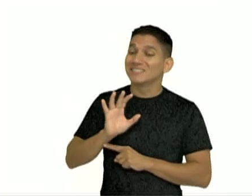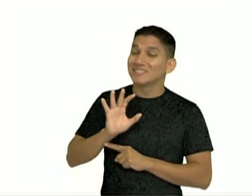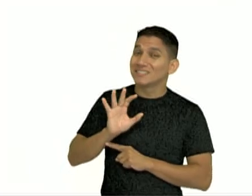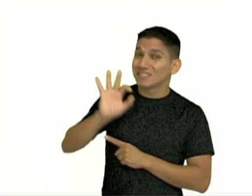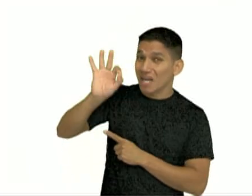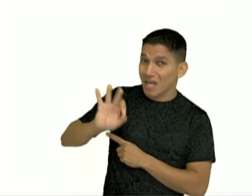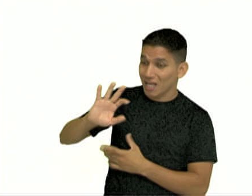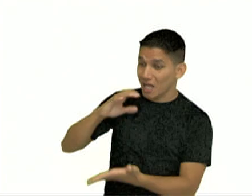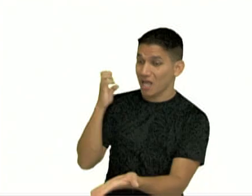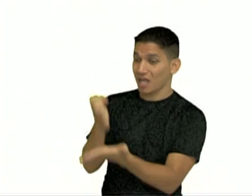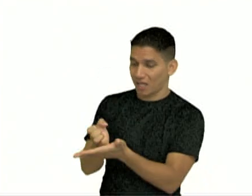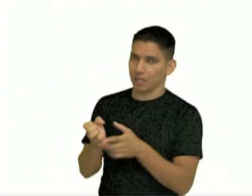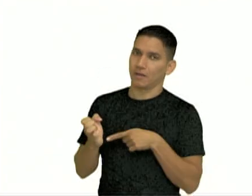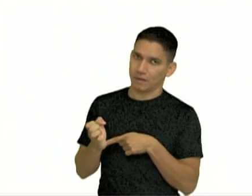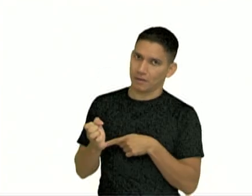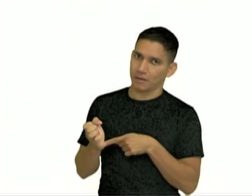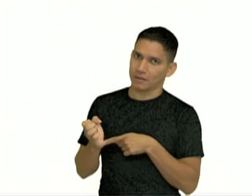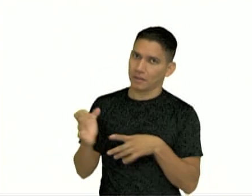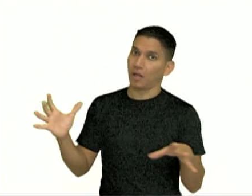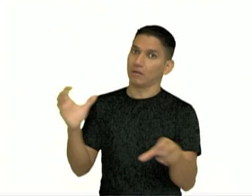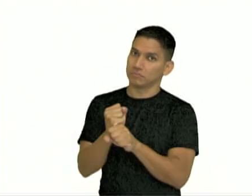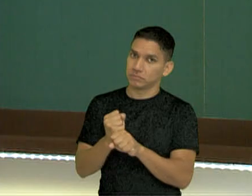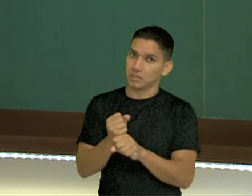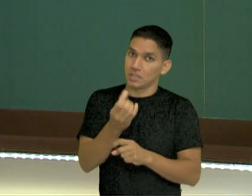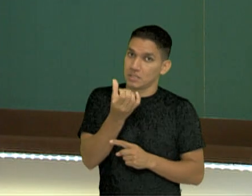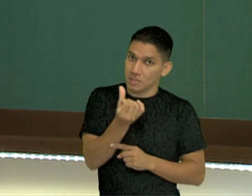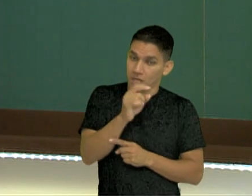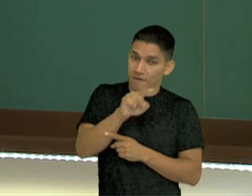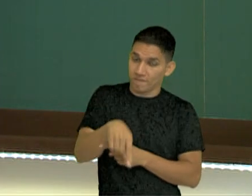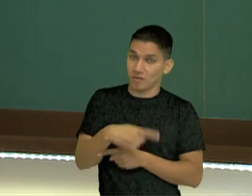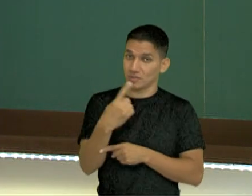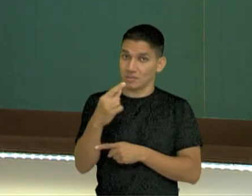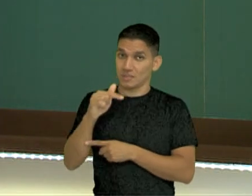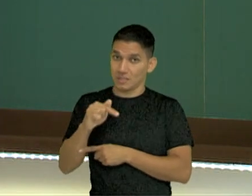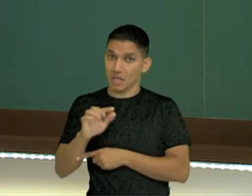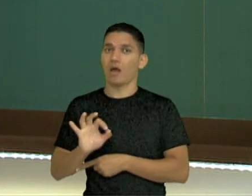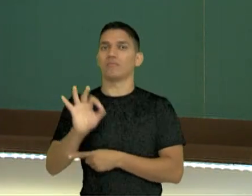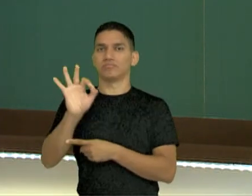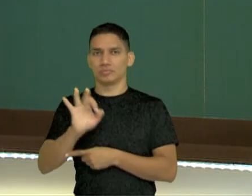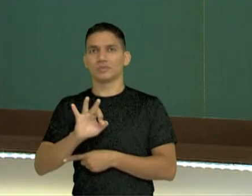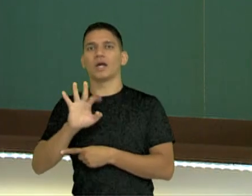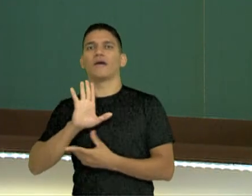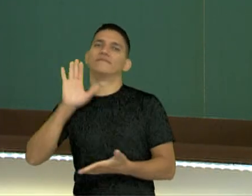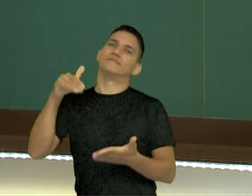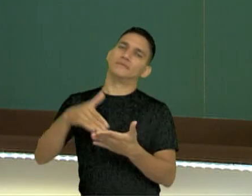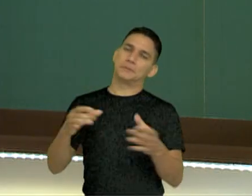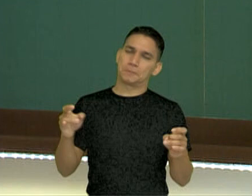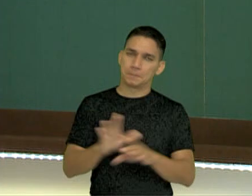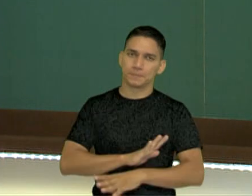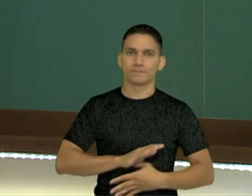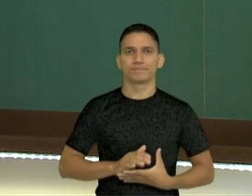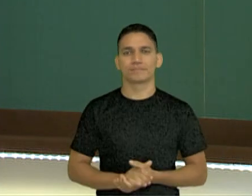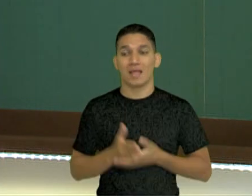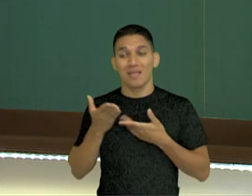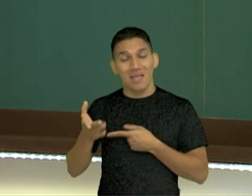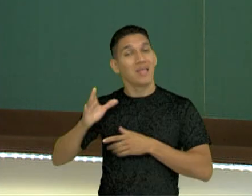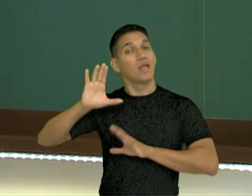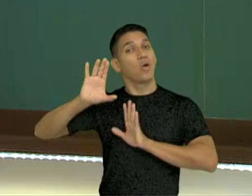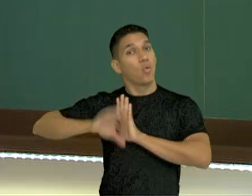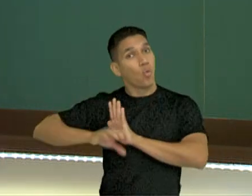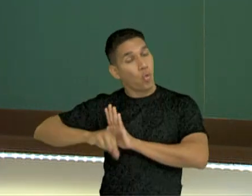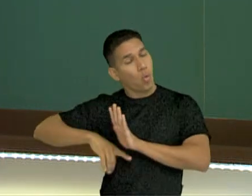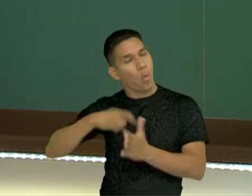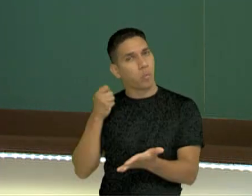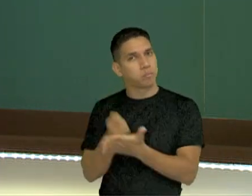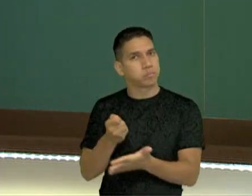na verdade, de 6,17%, que seria a nossa taxa efetiva. Esse conceito é